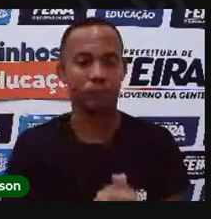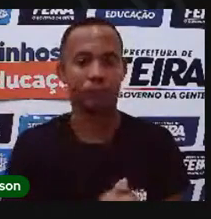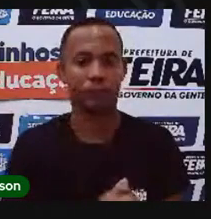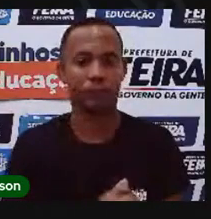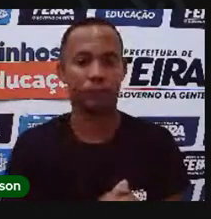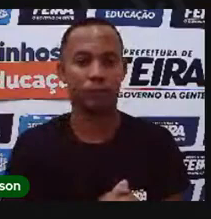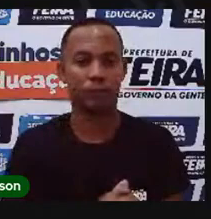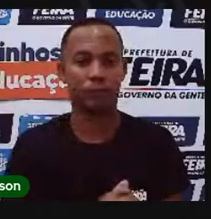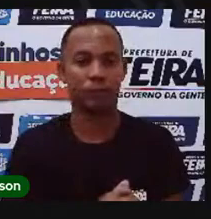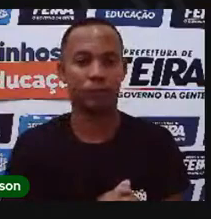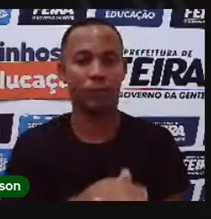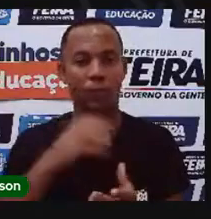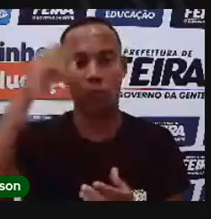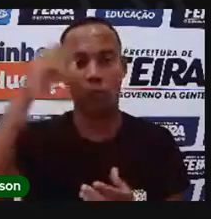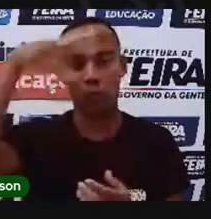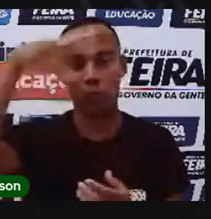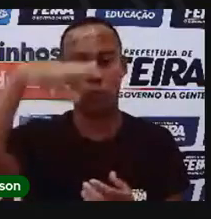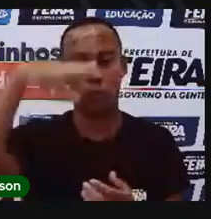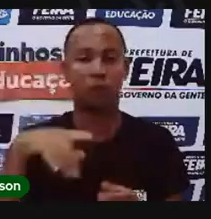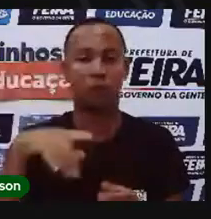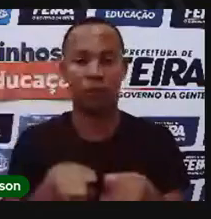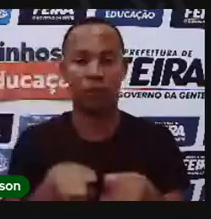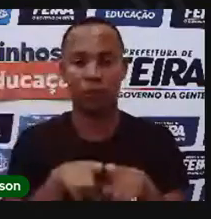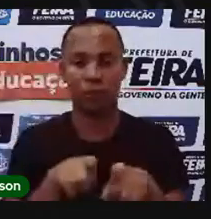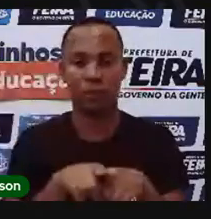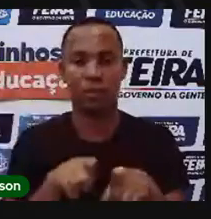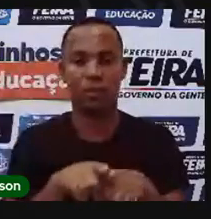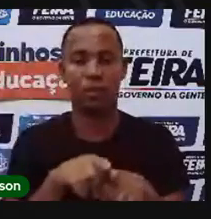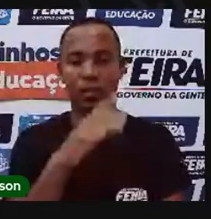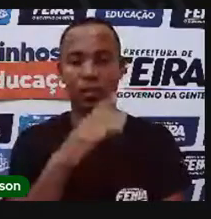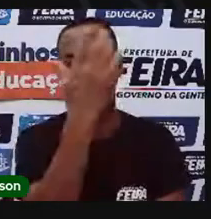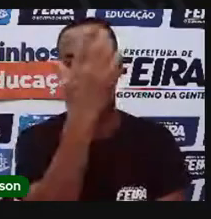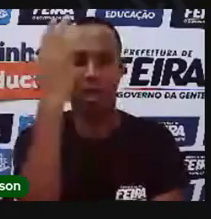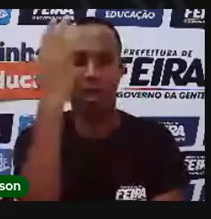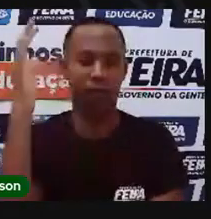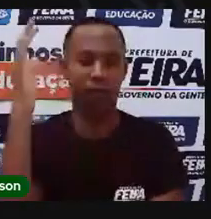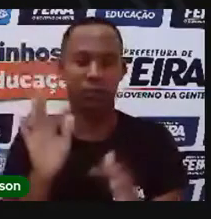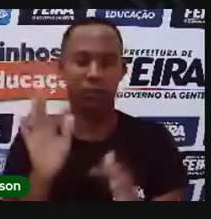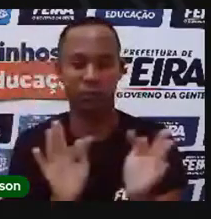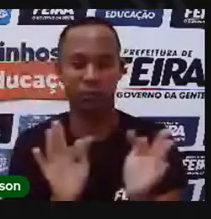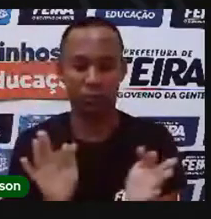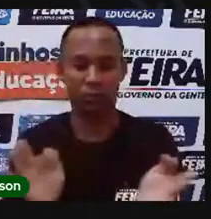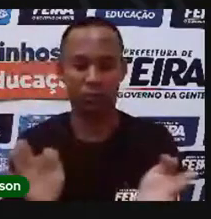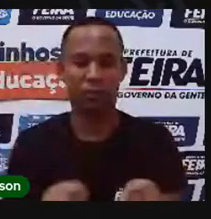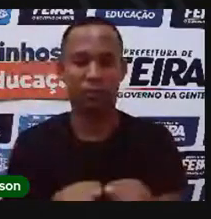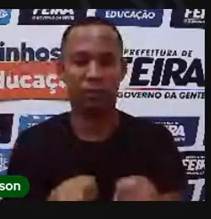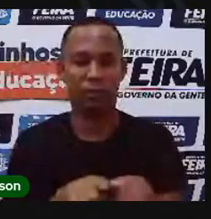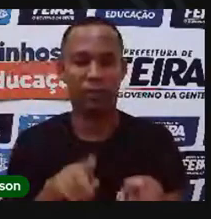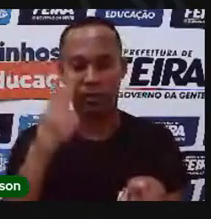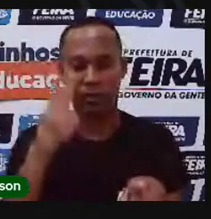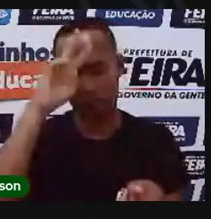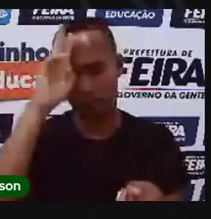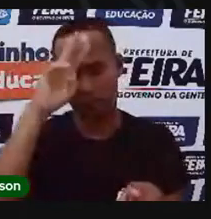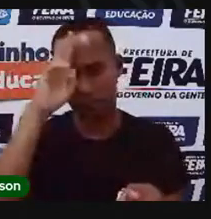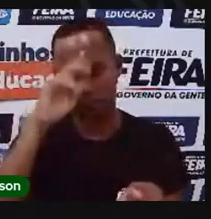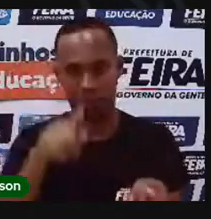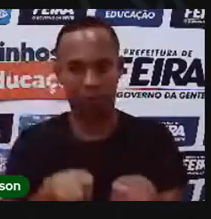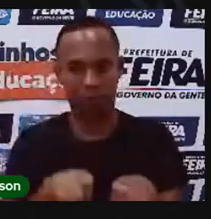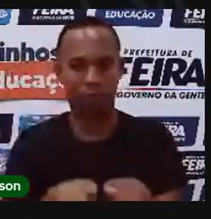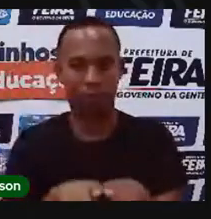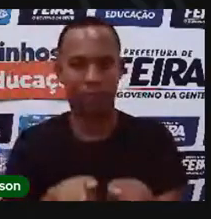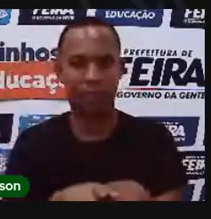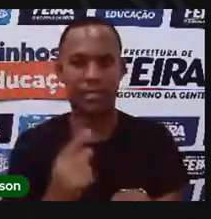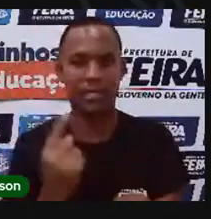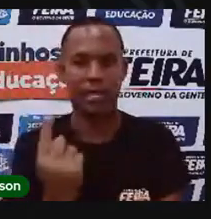O sol. Posso desenhar aves, tá vendo? Bem simplesinho. E lembre, dentro de cada um